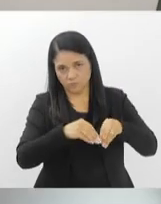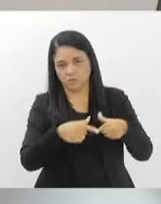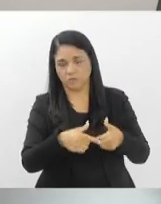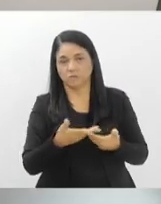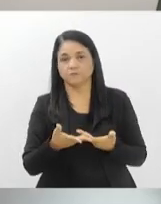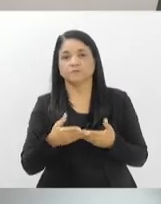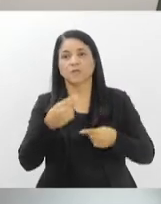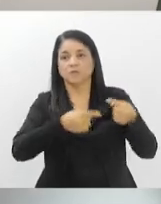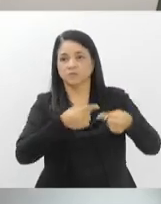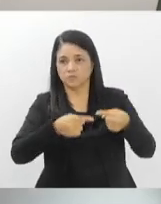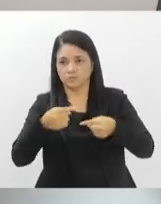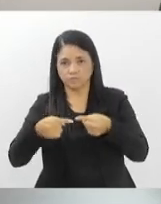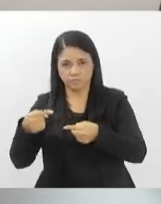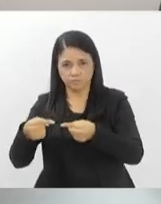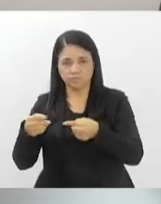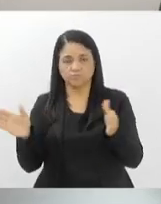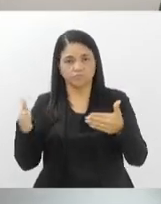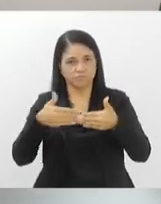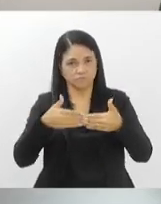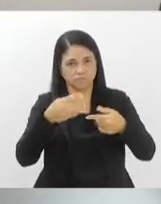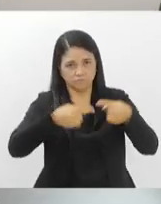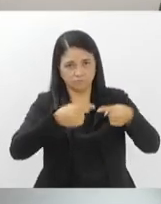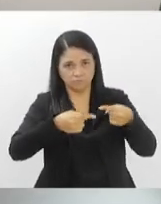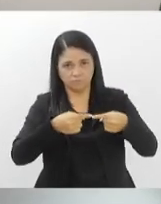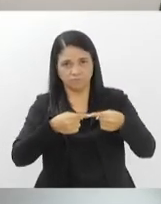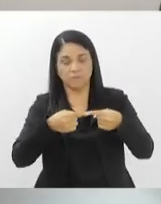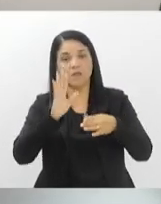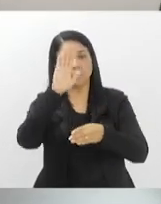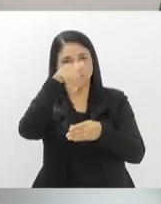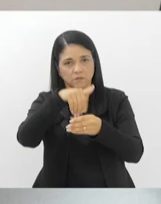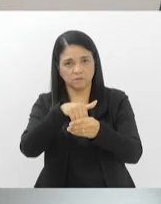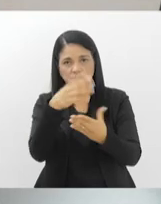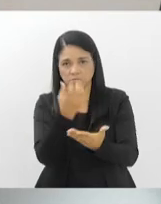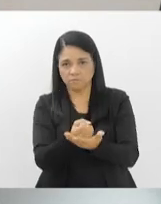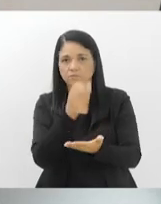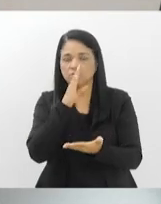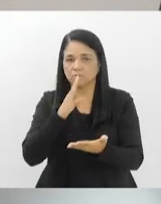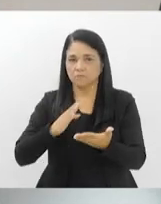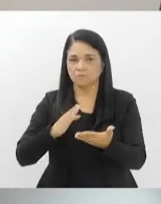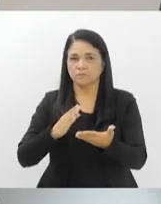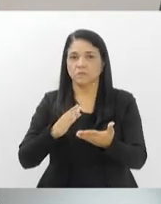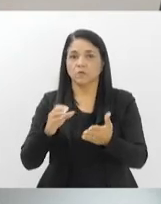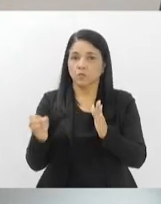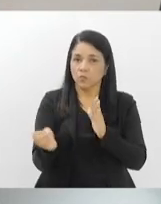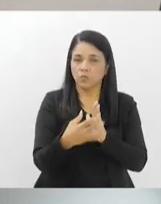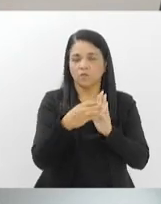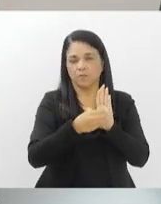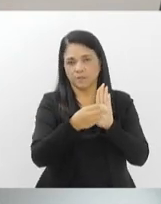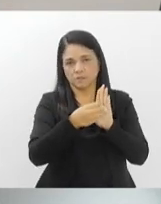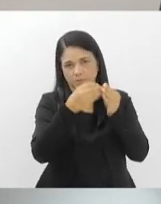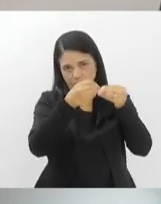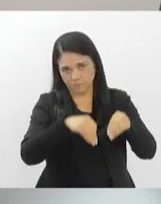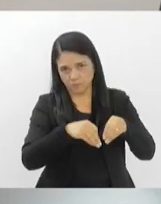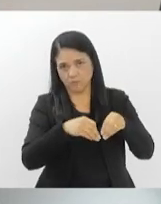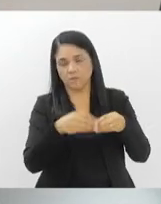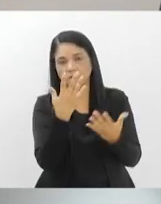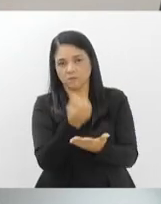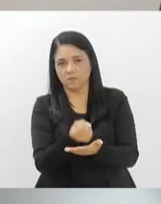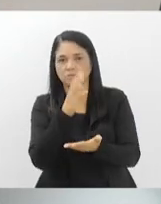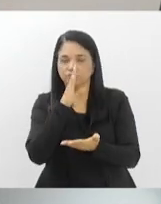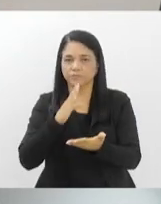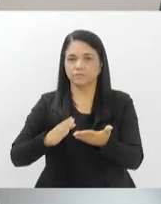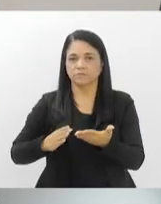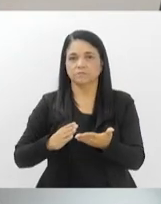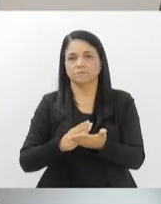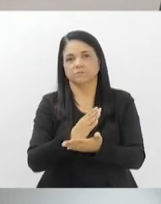Em discussão, não havendo quem queira discutir, encerrada a discussão. Em votação, senhores que aprovam o novo parecer pela prejudicabilidade, permaneçam como estão,